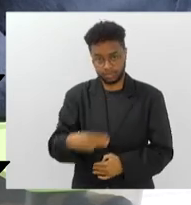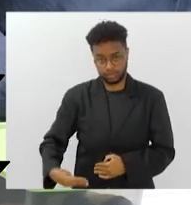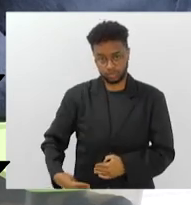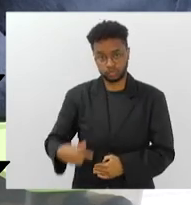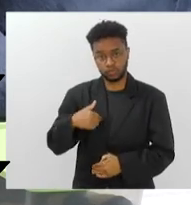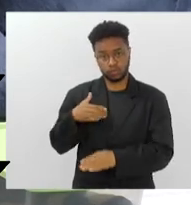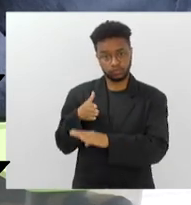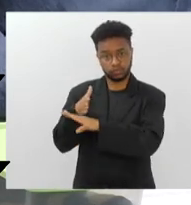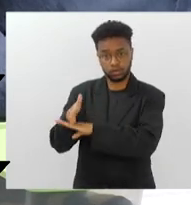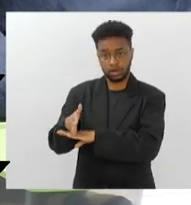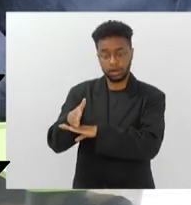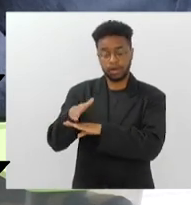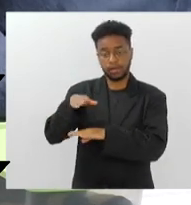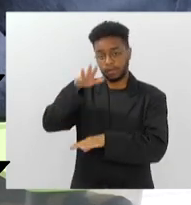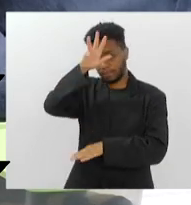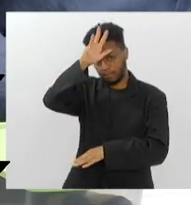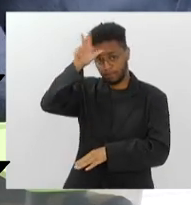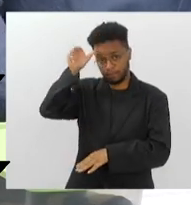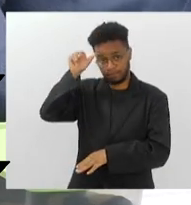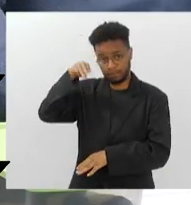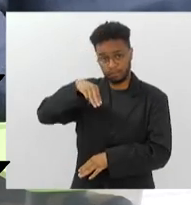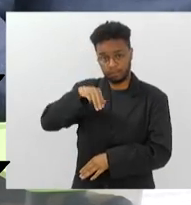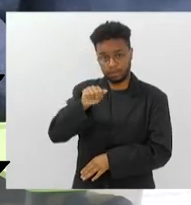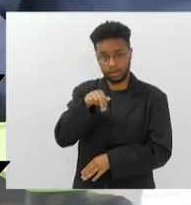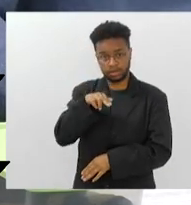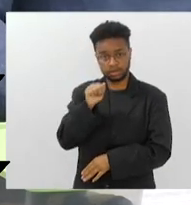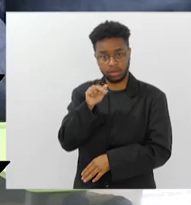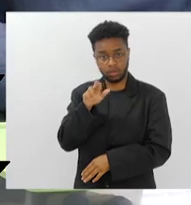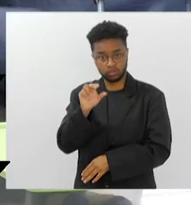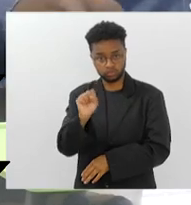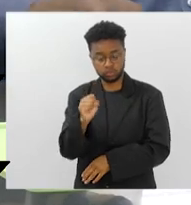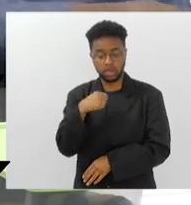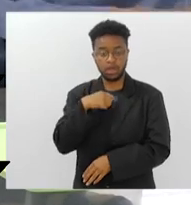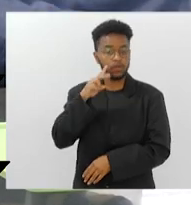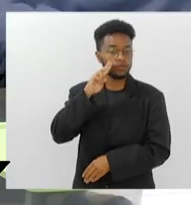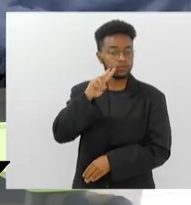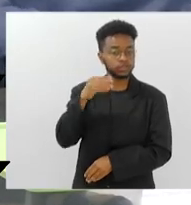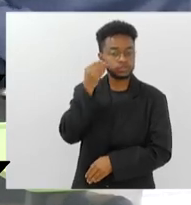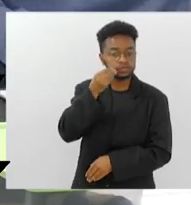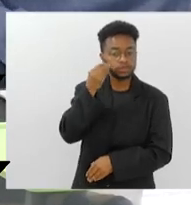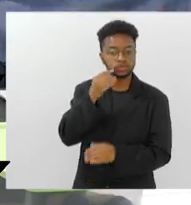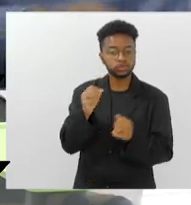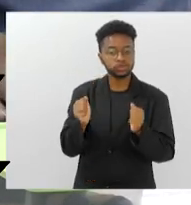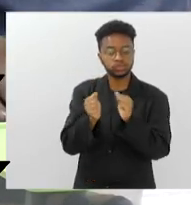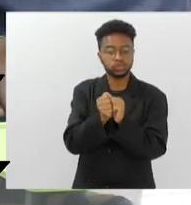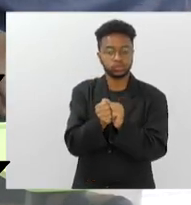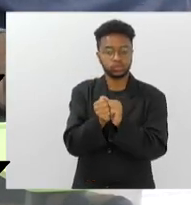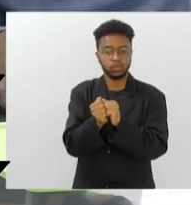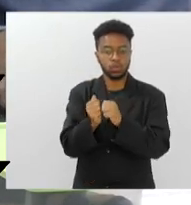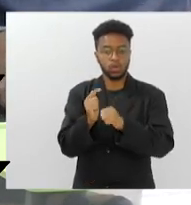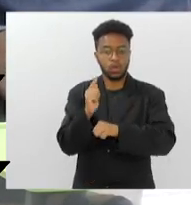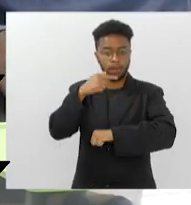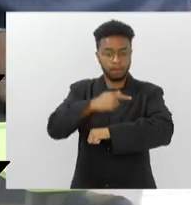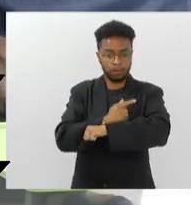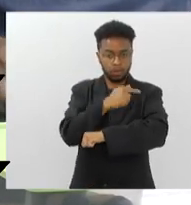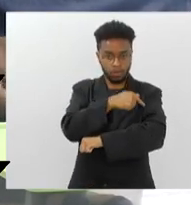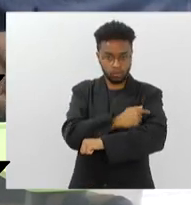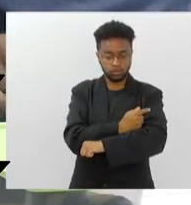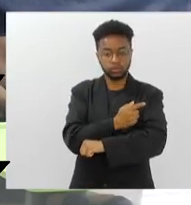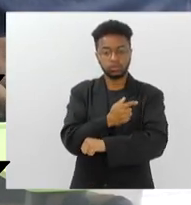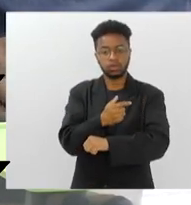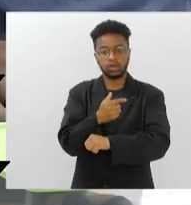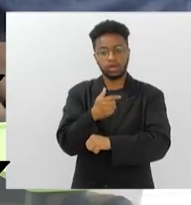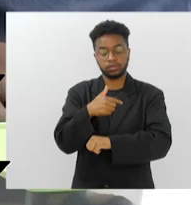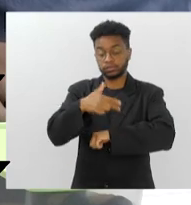Manaus e vi um experimento e mas com botos com botos botos Cor de Rosa do do do